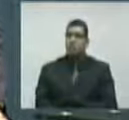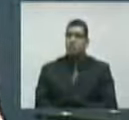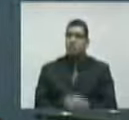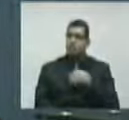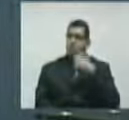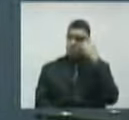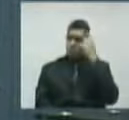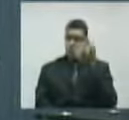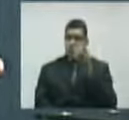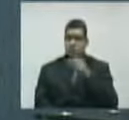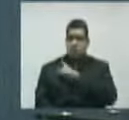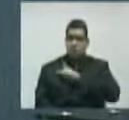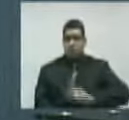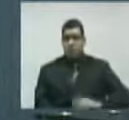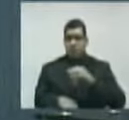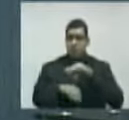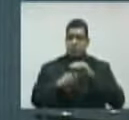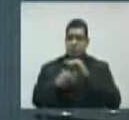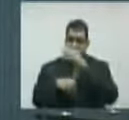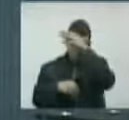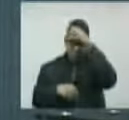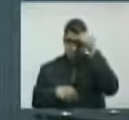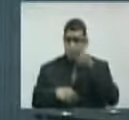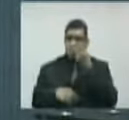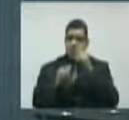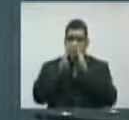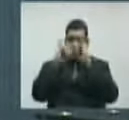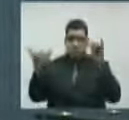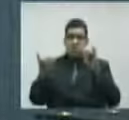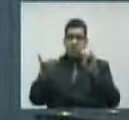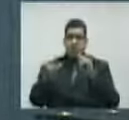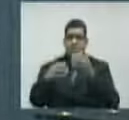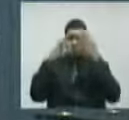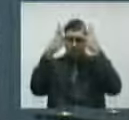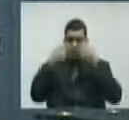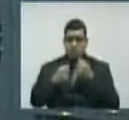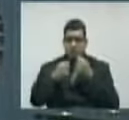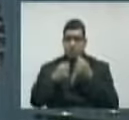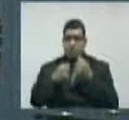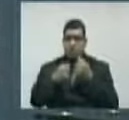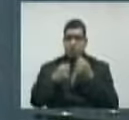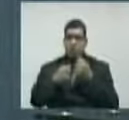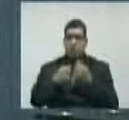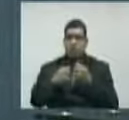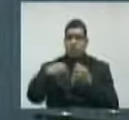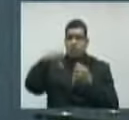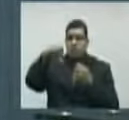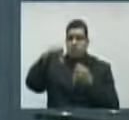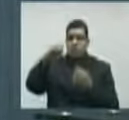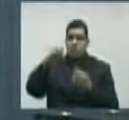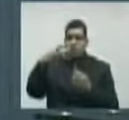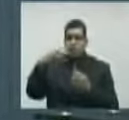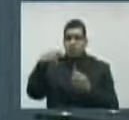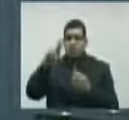Eu imagino que o prefeito de Manaus vai aproveitar esse anúncio para explicar os